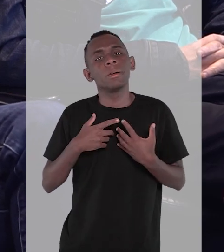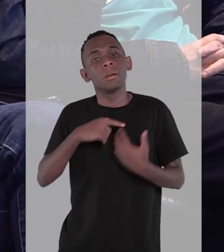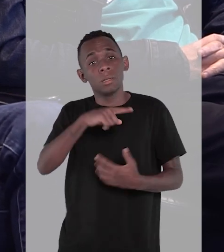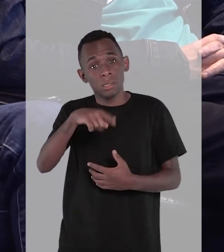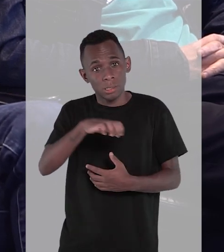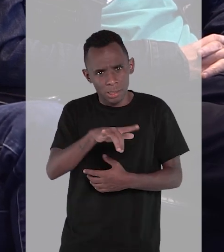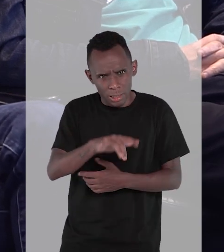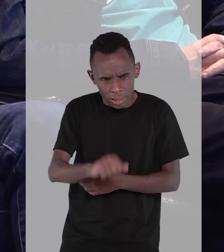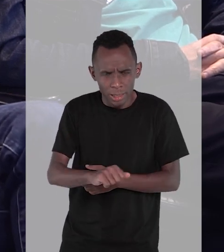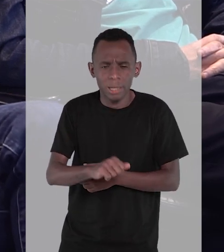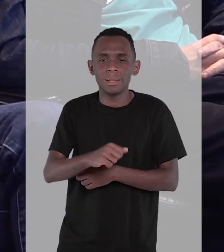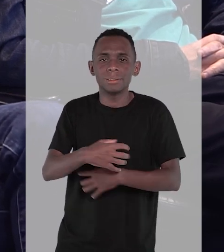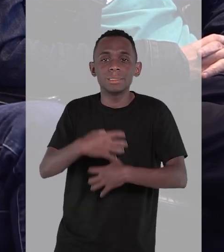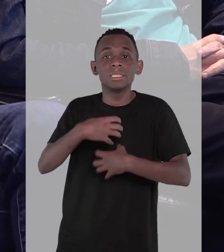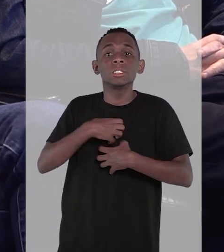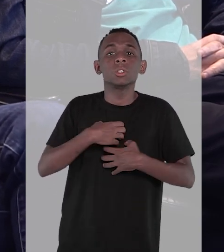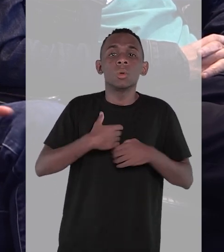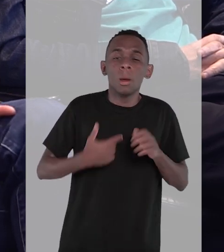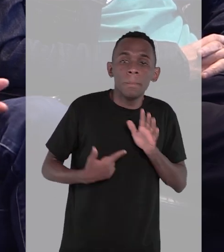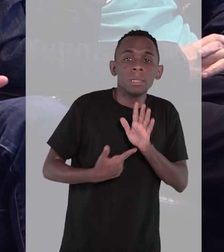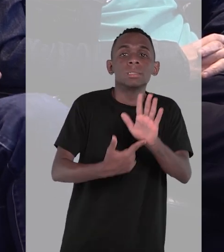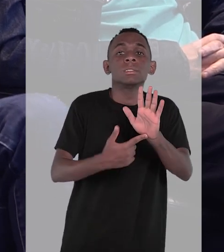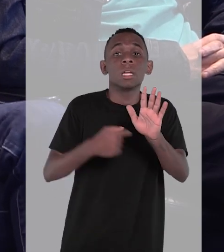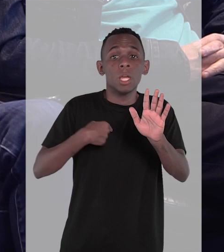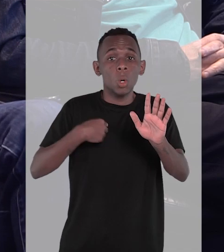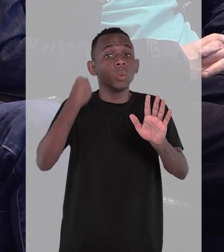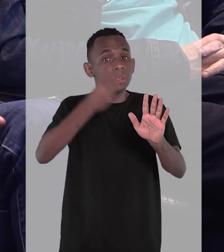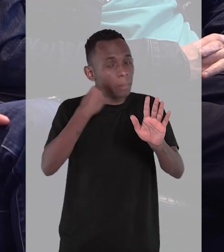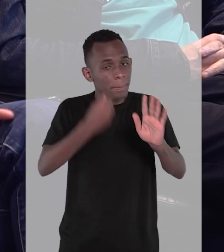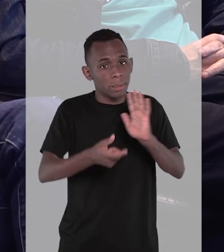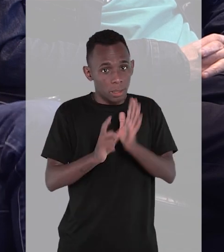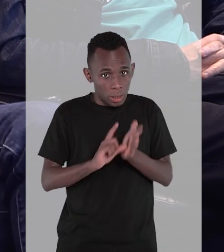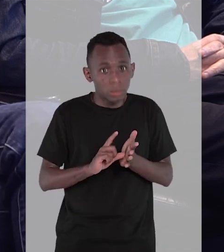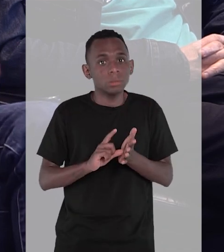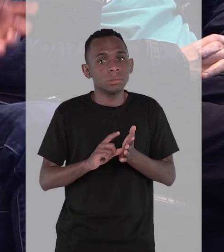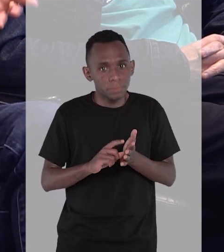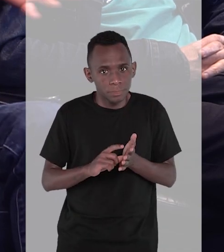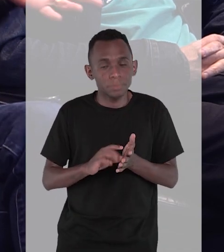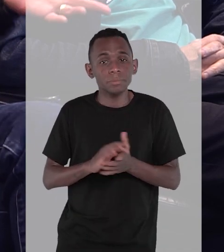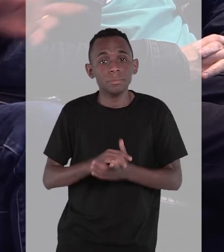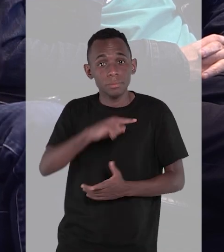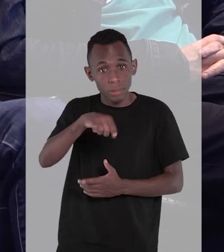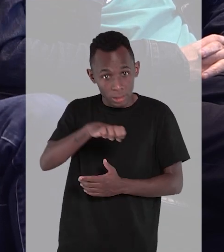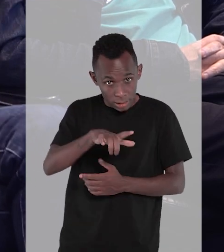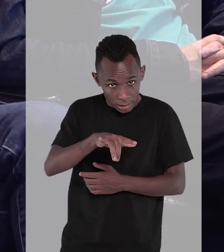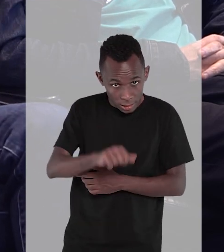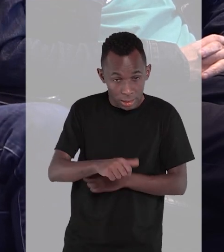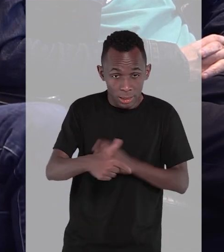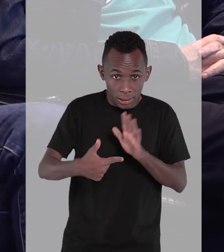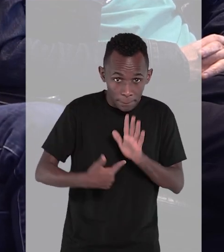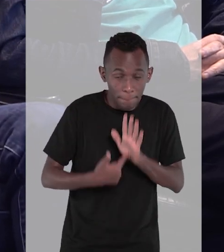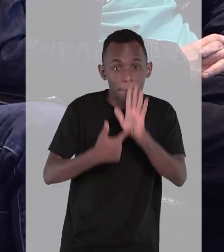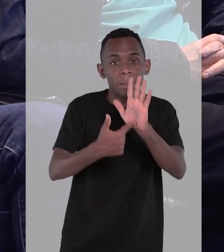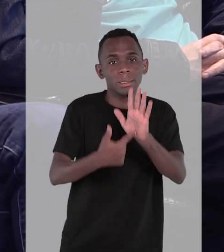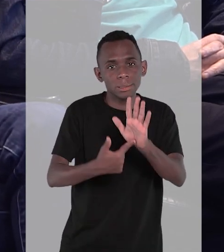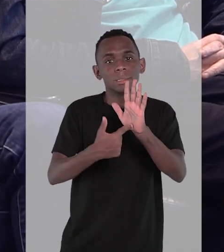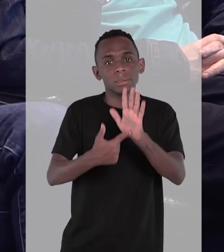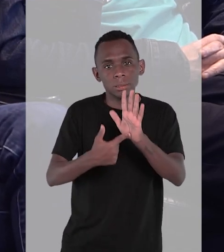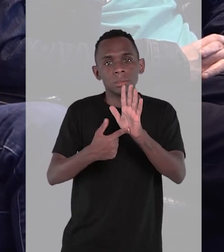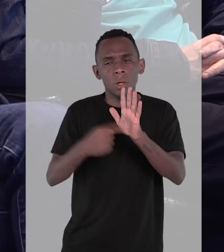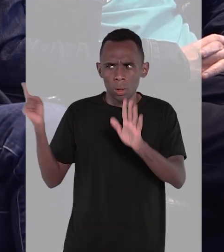Zélia sentiu, acho que fazendo e lançando o livro agora, eu experimentei também. A Zélia apresentou o meu livro